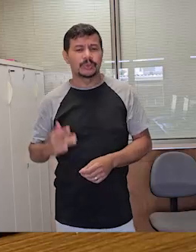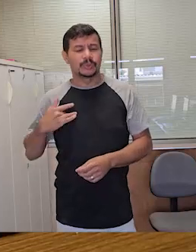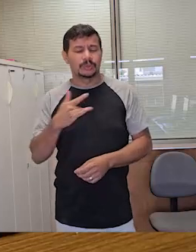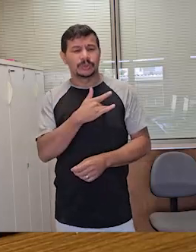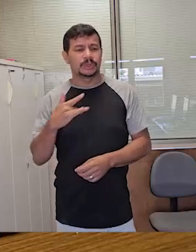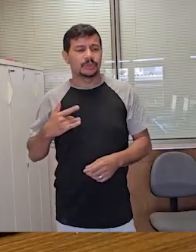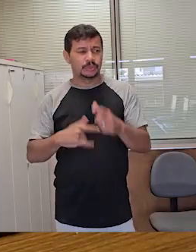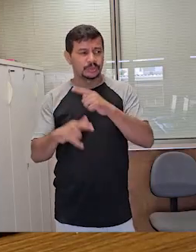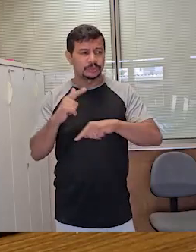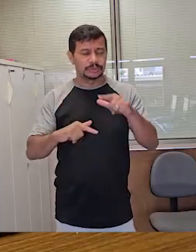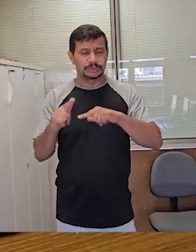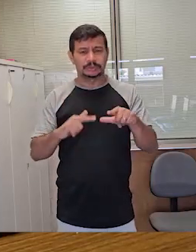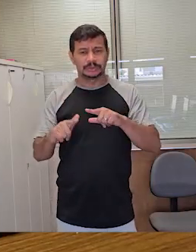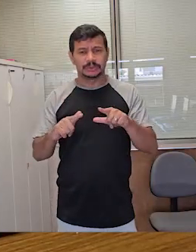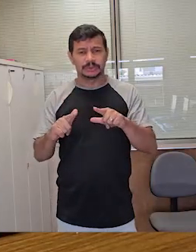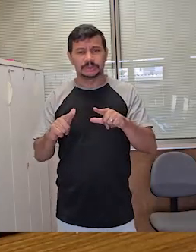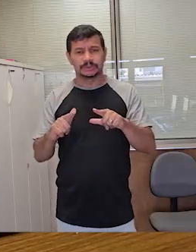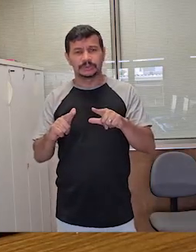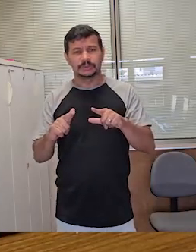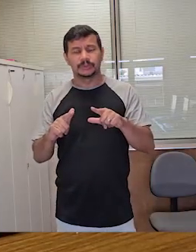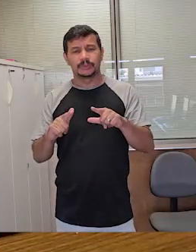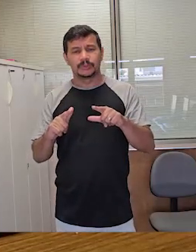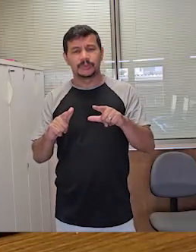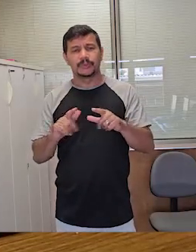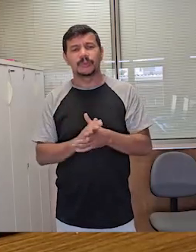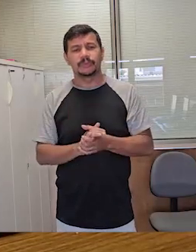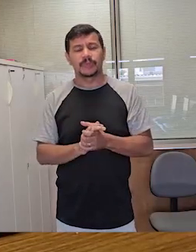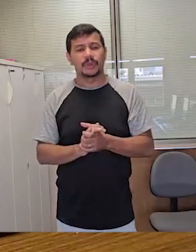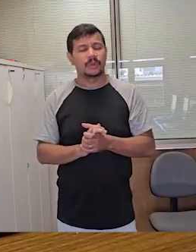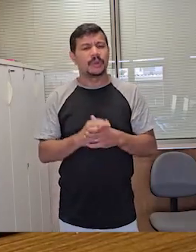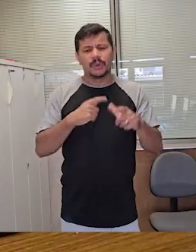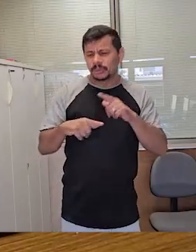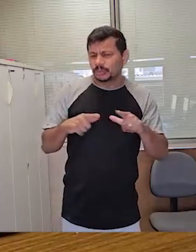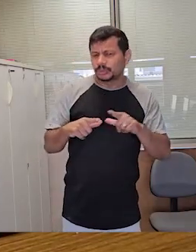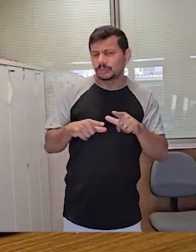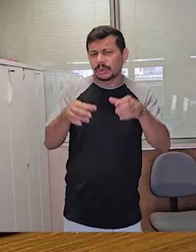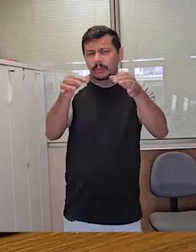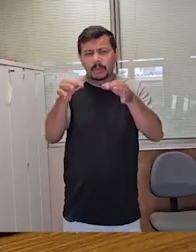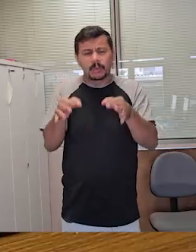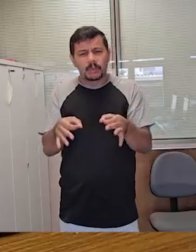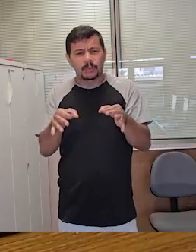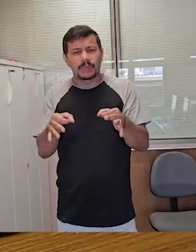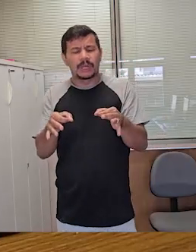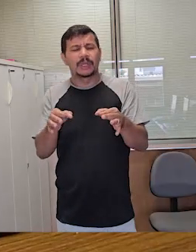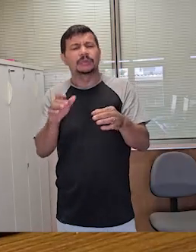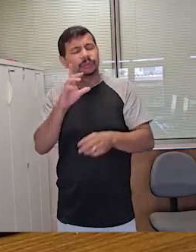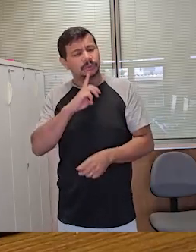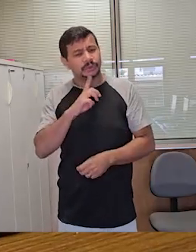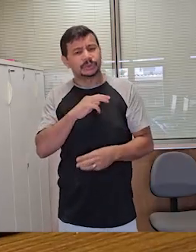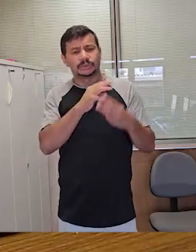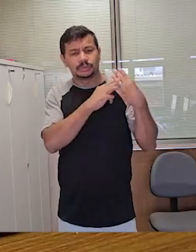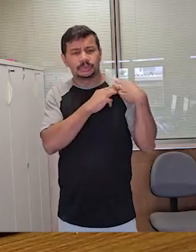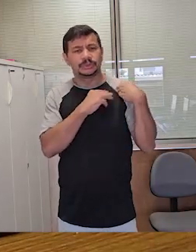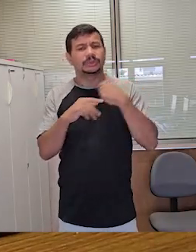questão de saúde do trabalhador, né? Então, acho que você pontuou isso. No trabalho formal, você tem o Ministério do